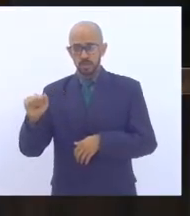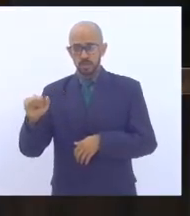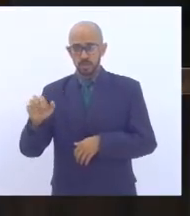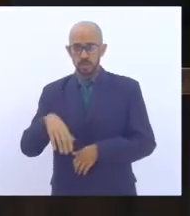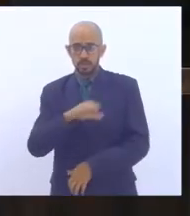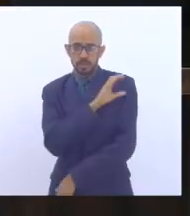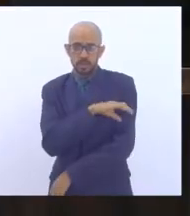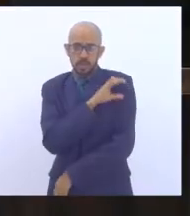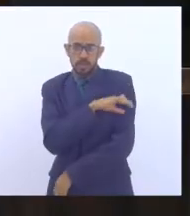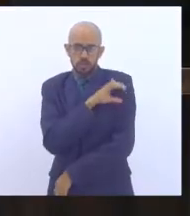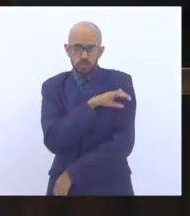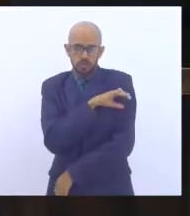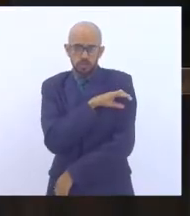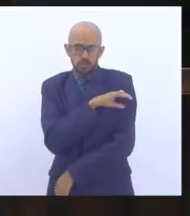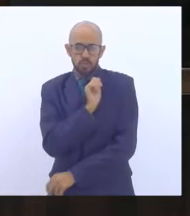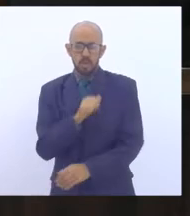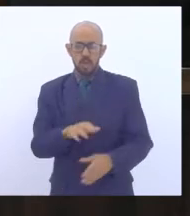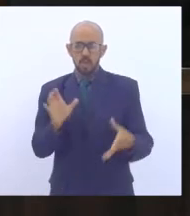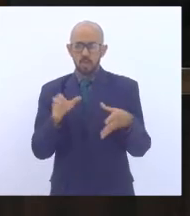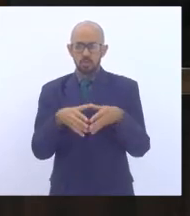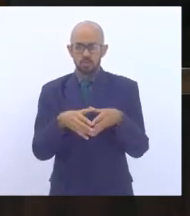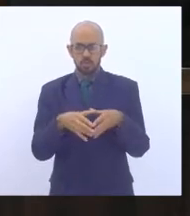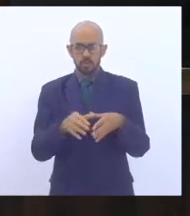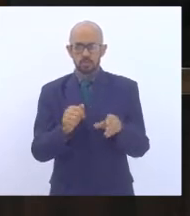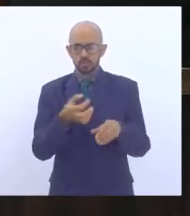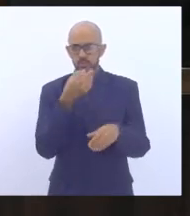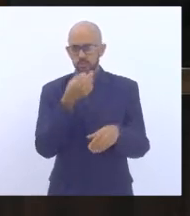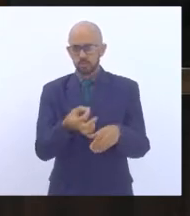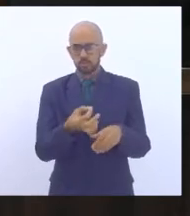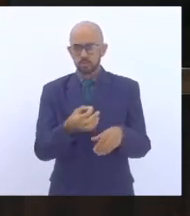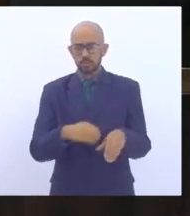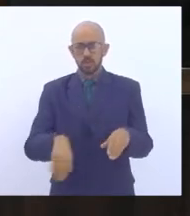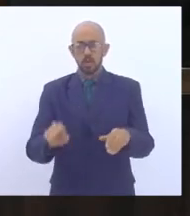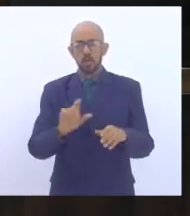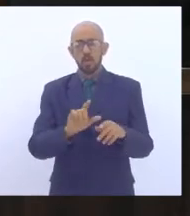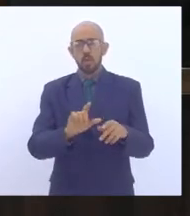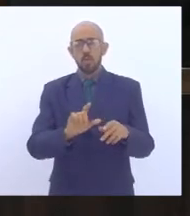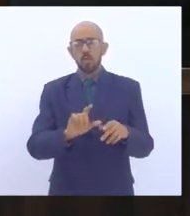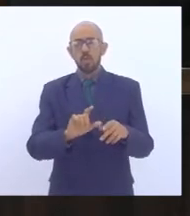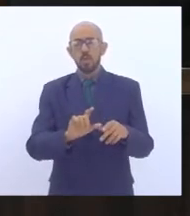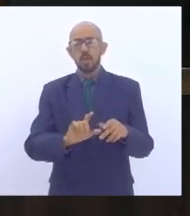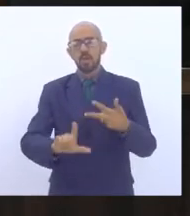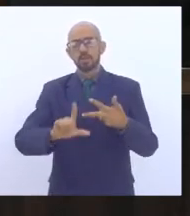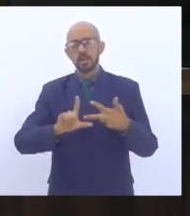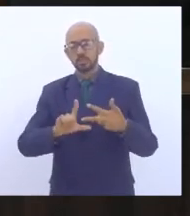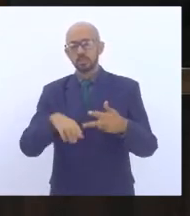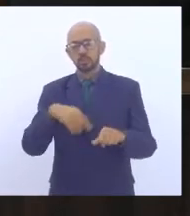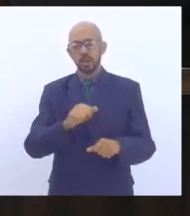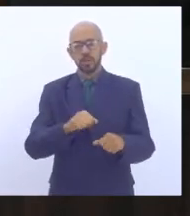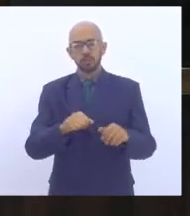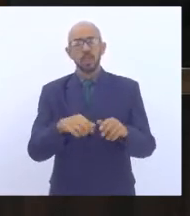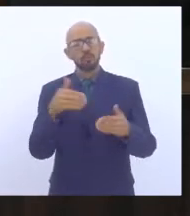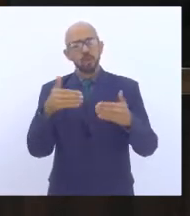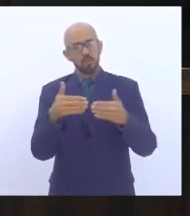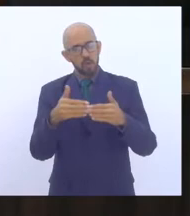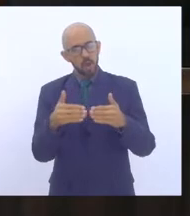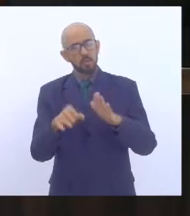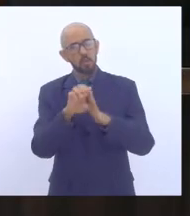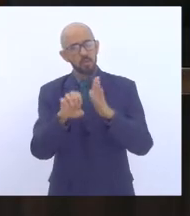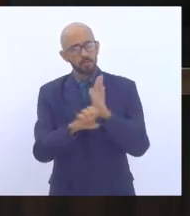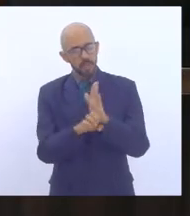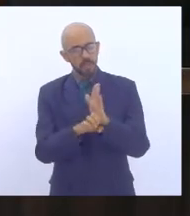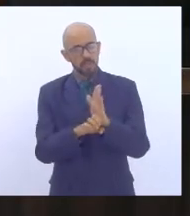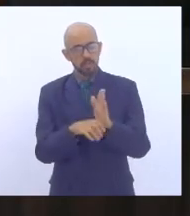Rio de Janeiro parte da comissão de Educação de Legislativa favorável com a emenda do deputado Eurico Júnior em